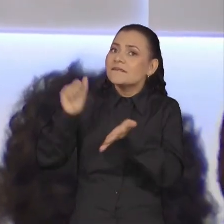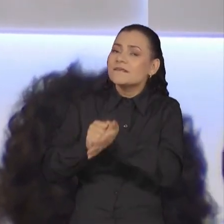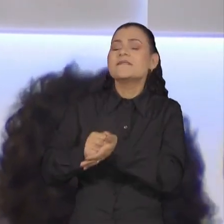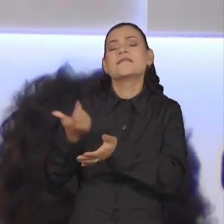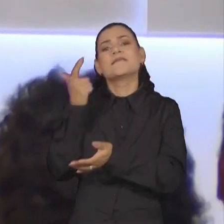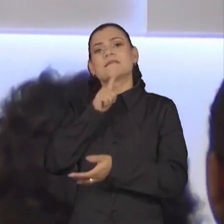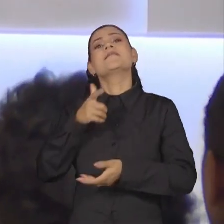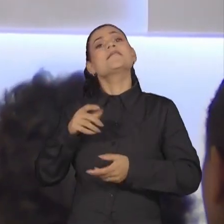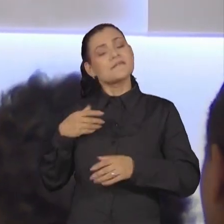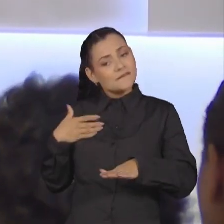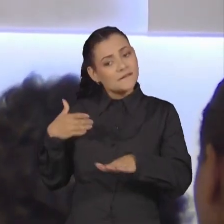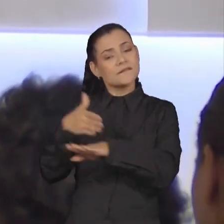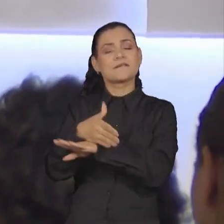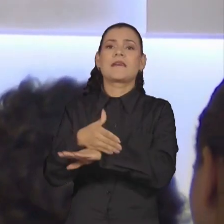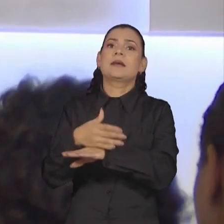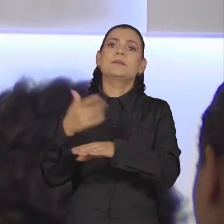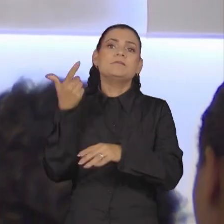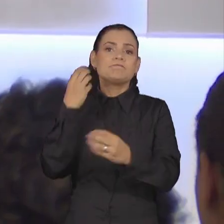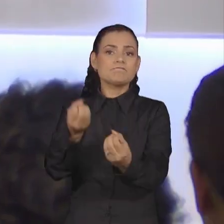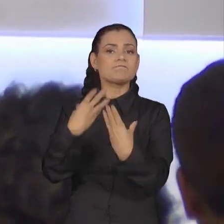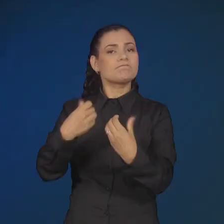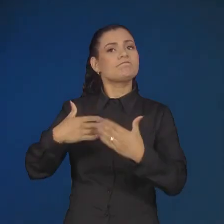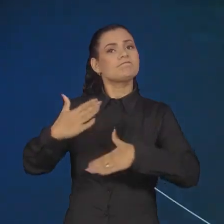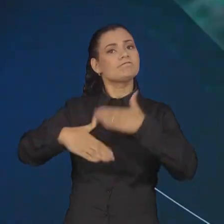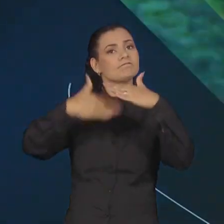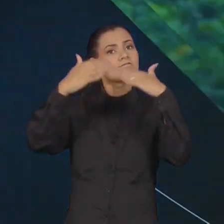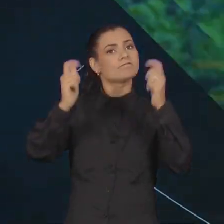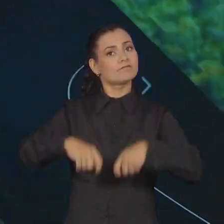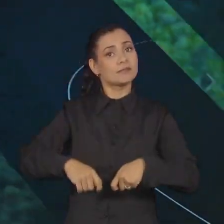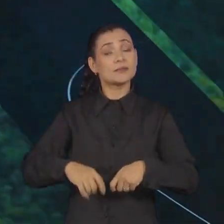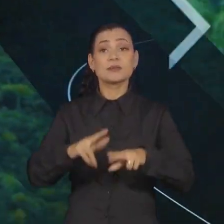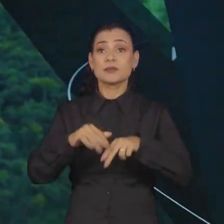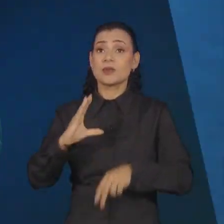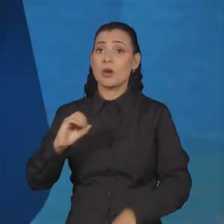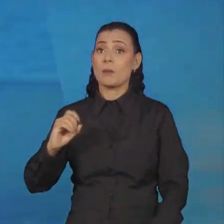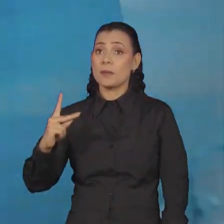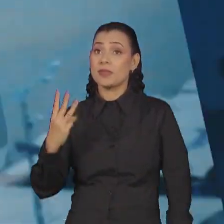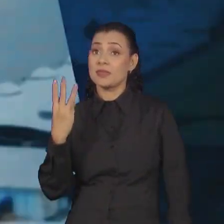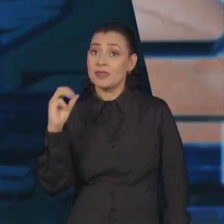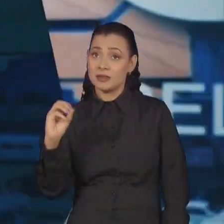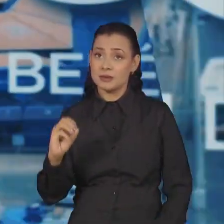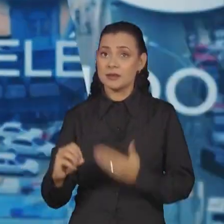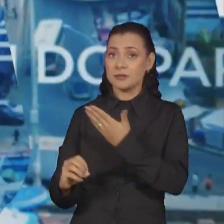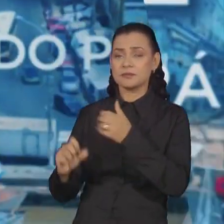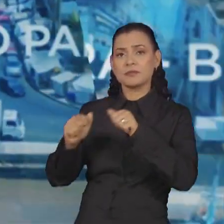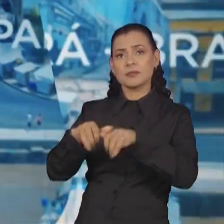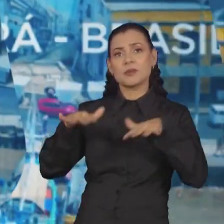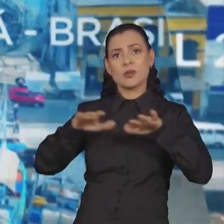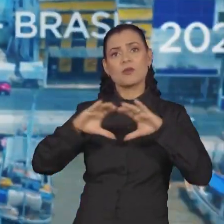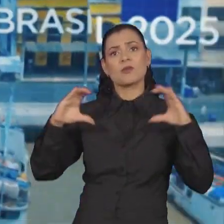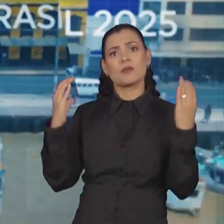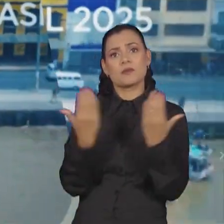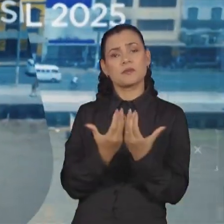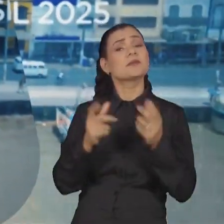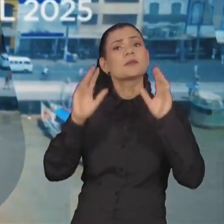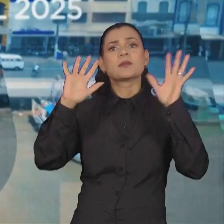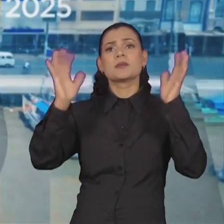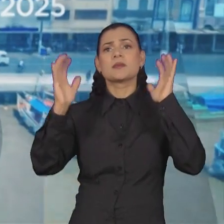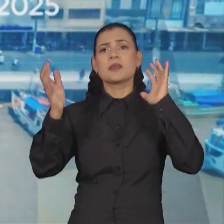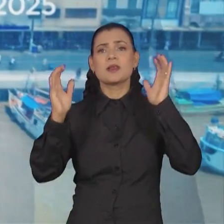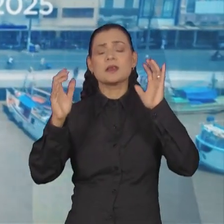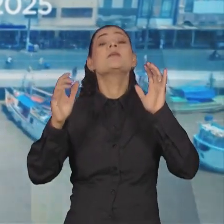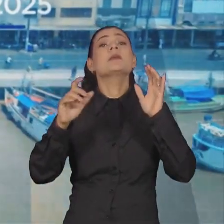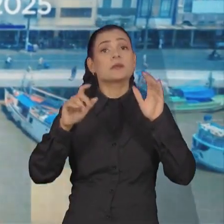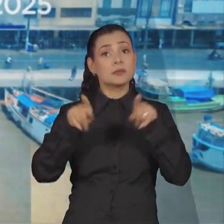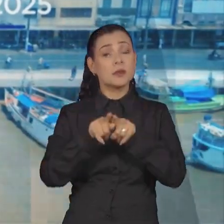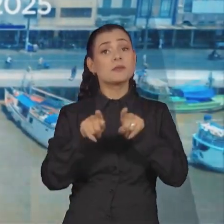me trazer os recursos que eu precisava. A COP30 é a Conferência das Nações Unidas sobre Mudanças